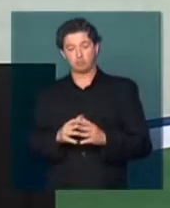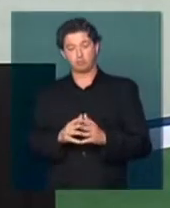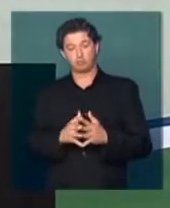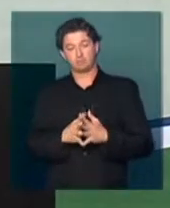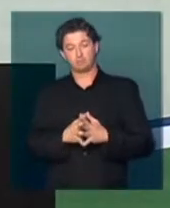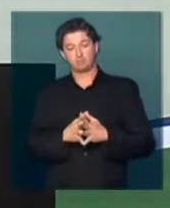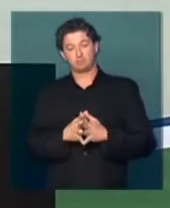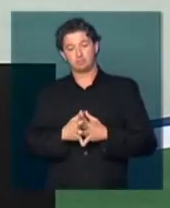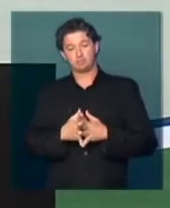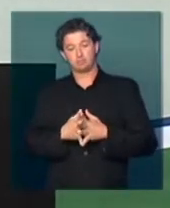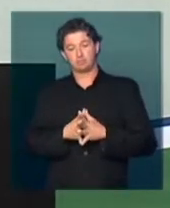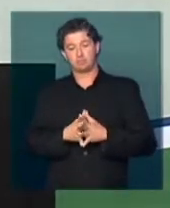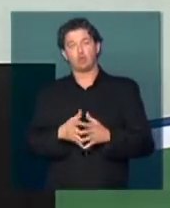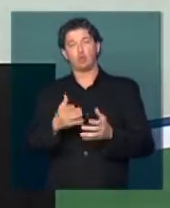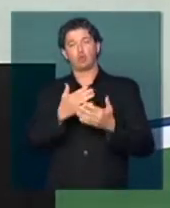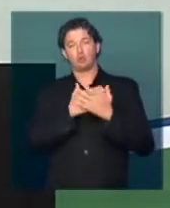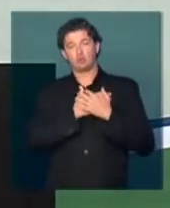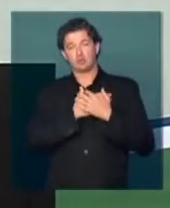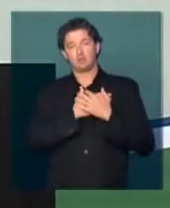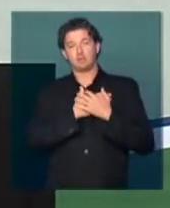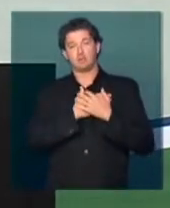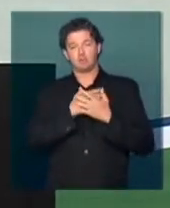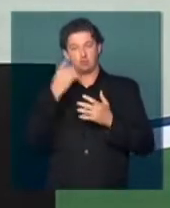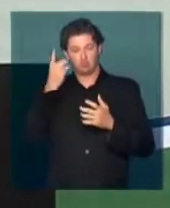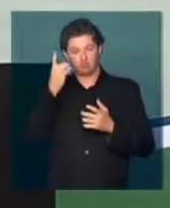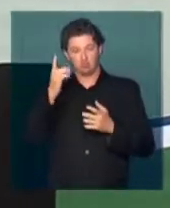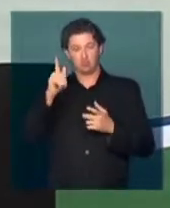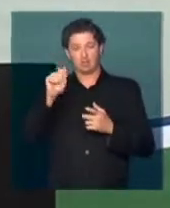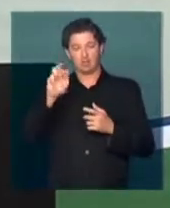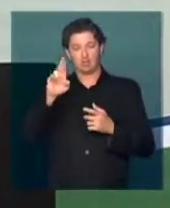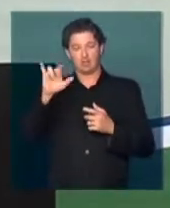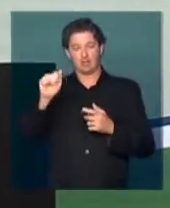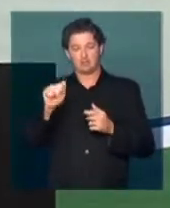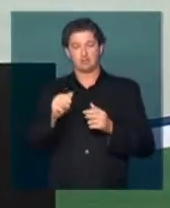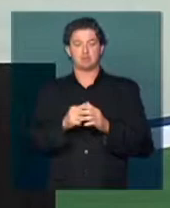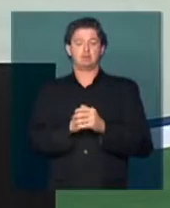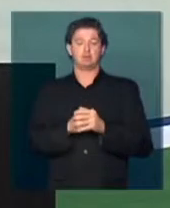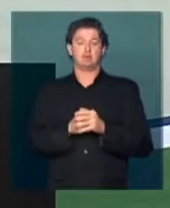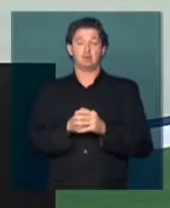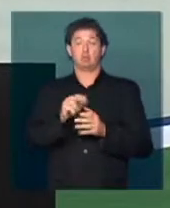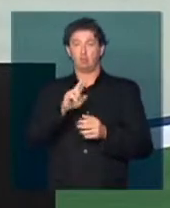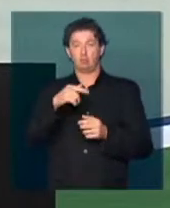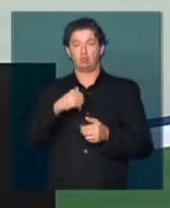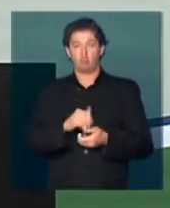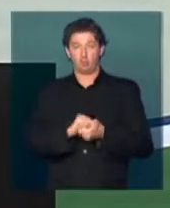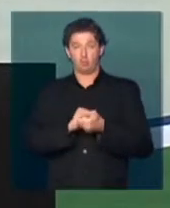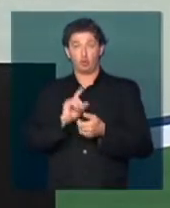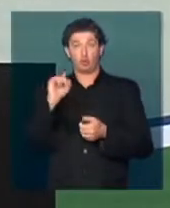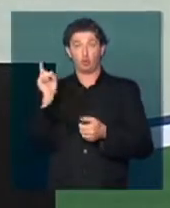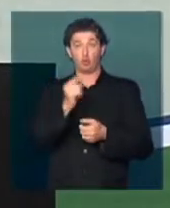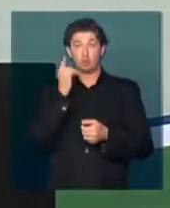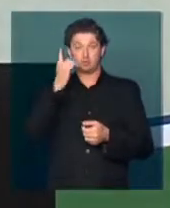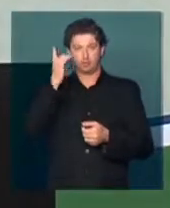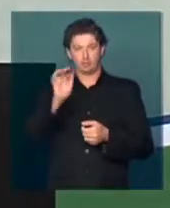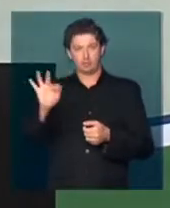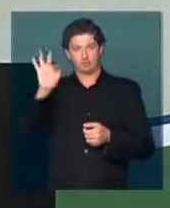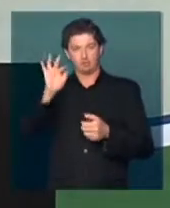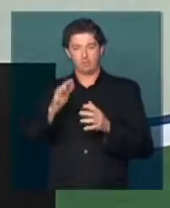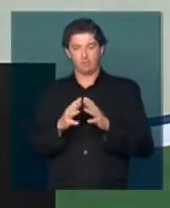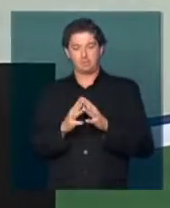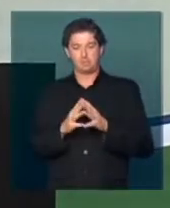nosso querido deputado Fábio Garcia, Adilto Saquete, em seu nome, eu cumprimento todos os deputados